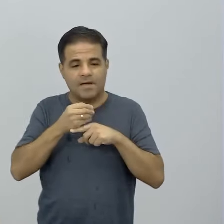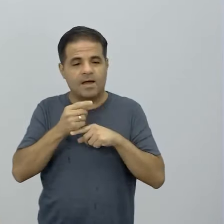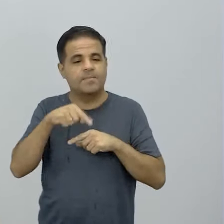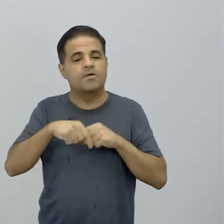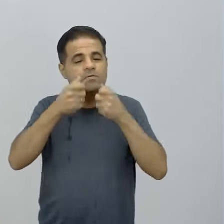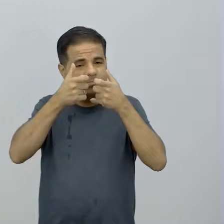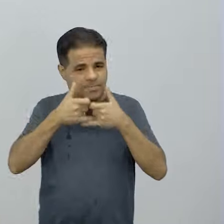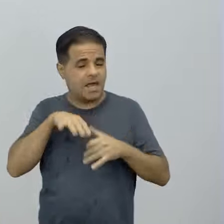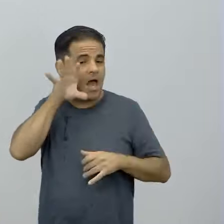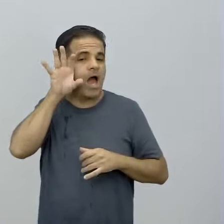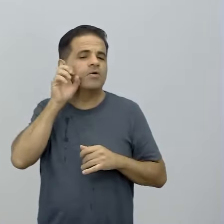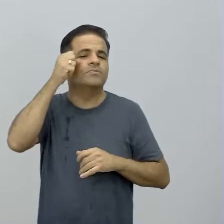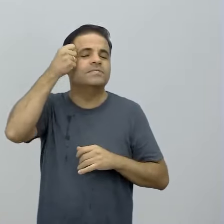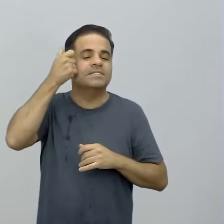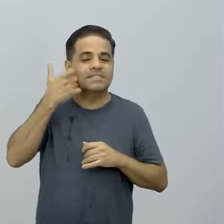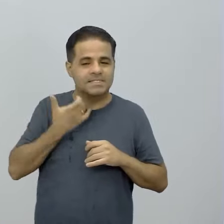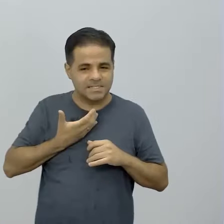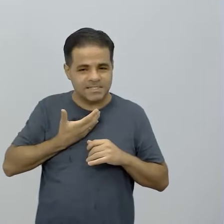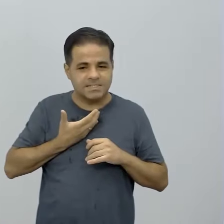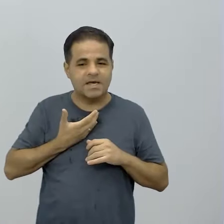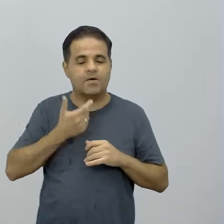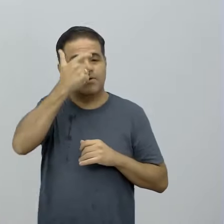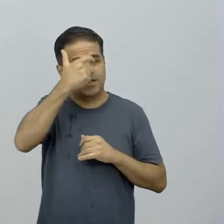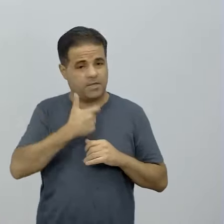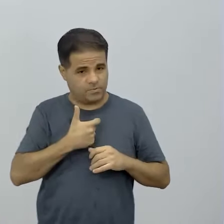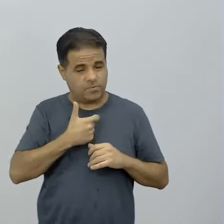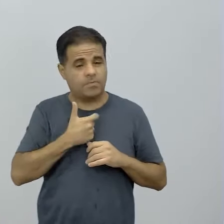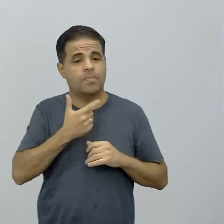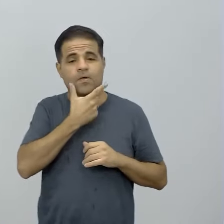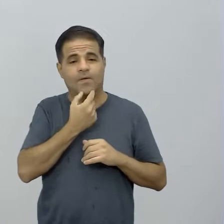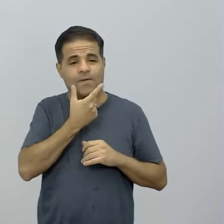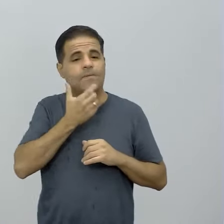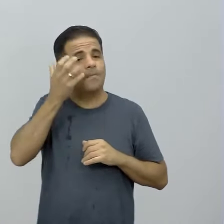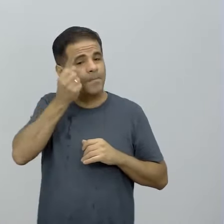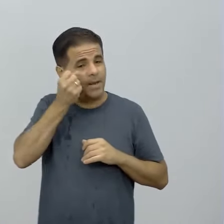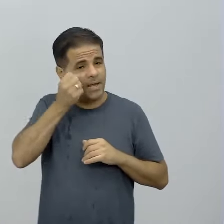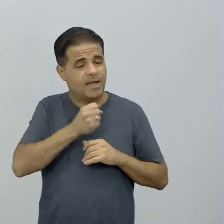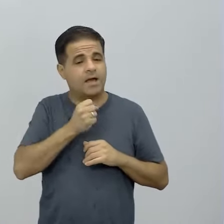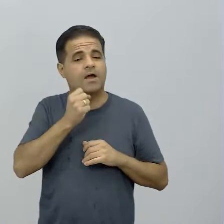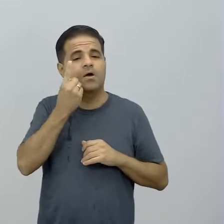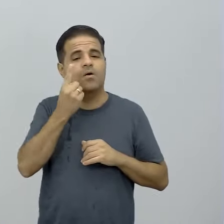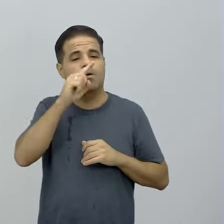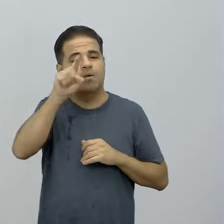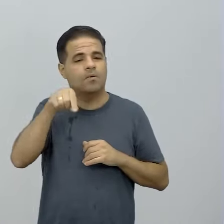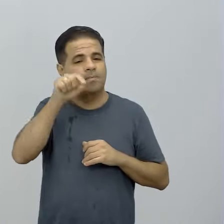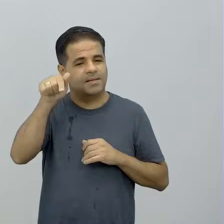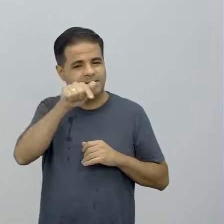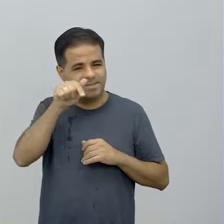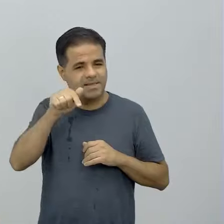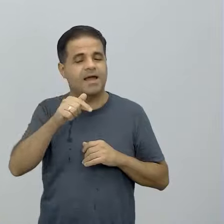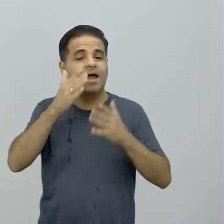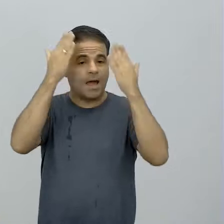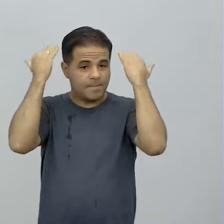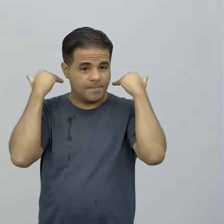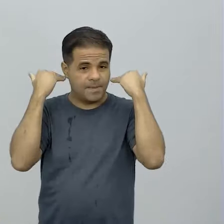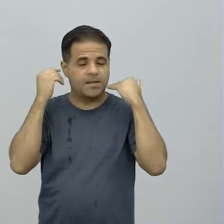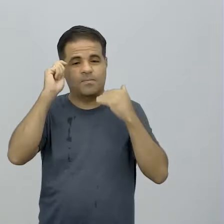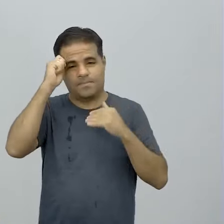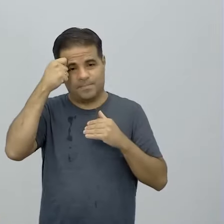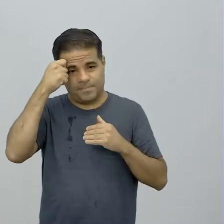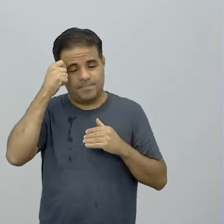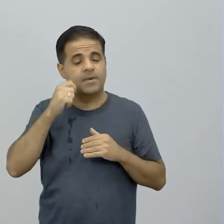a minha audiodescrição. Eu sou homem branco, 1,77 m, cabelos pretos,